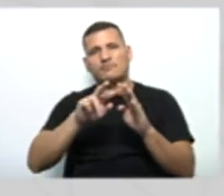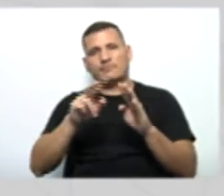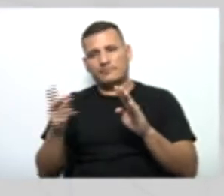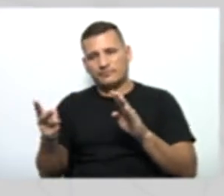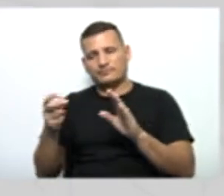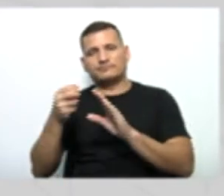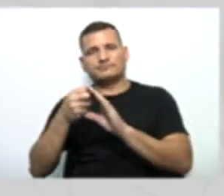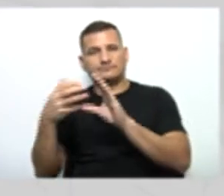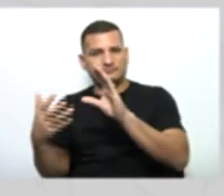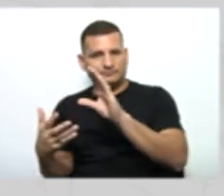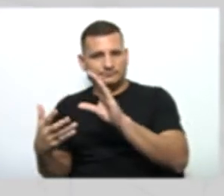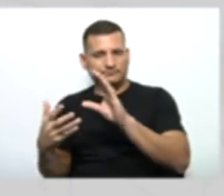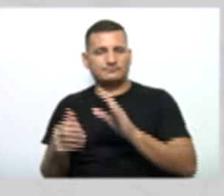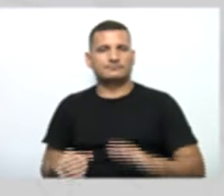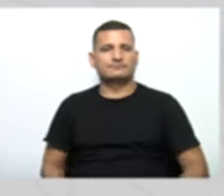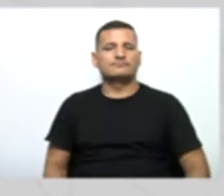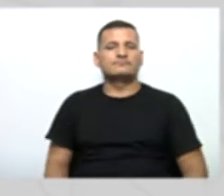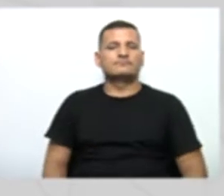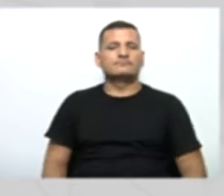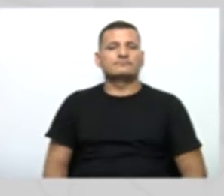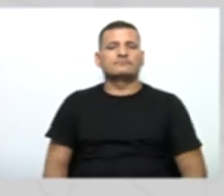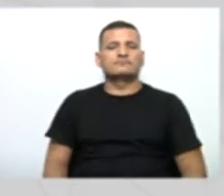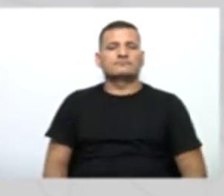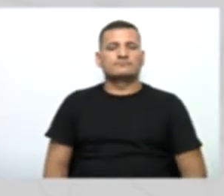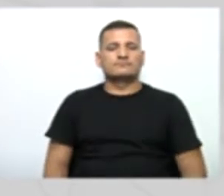já mataram